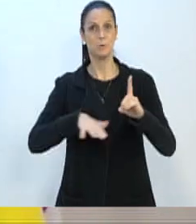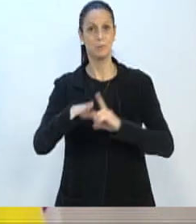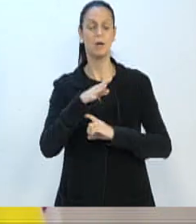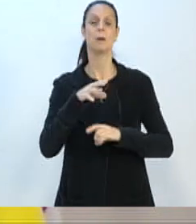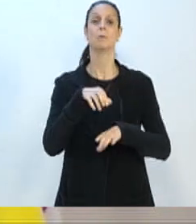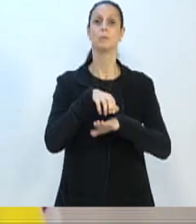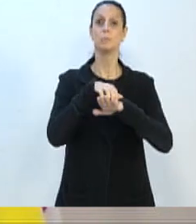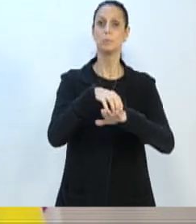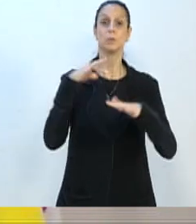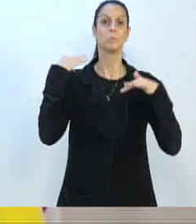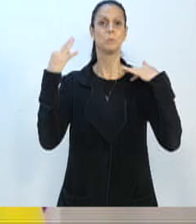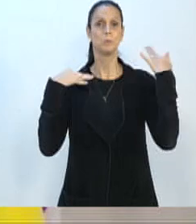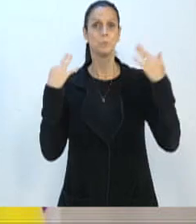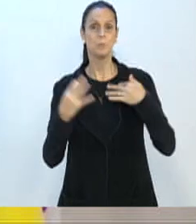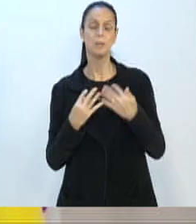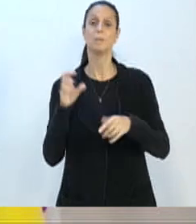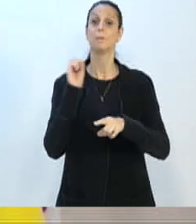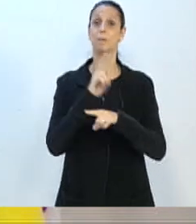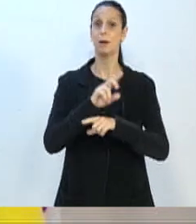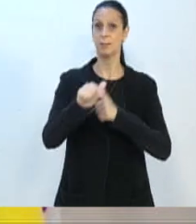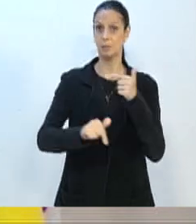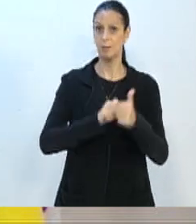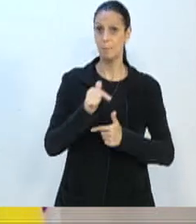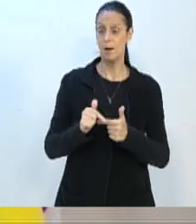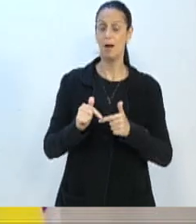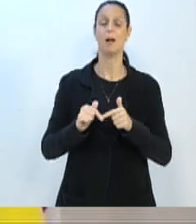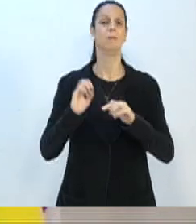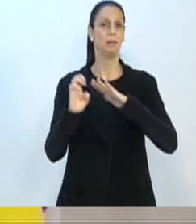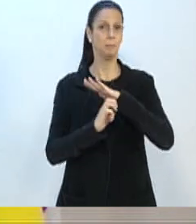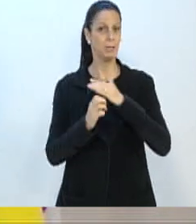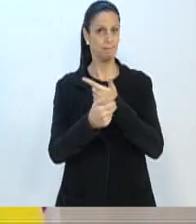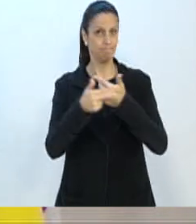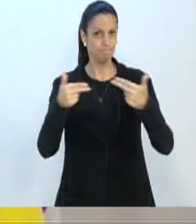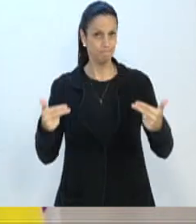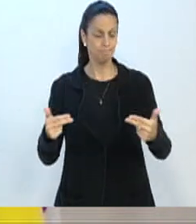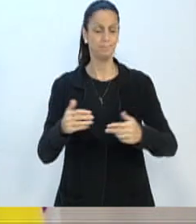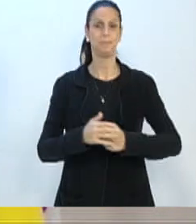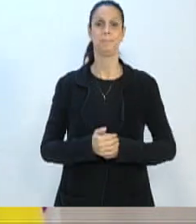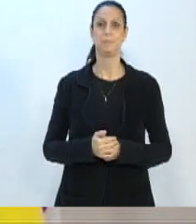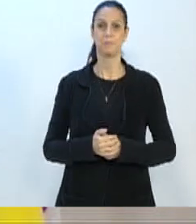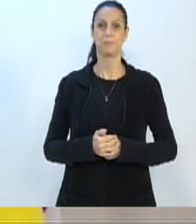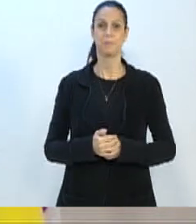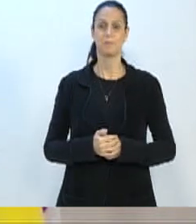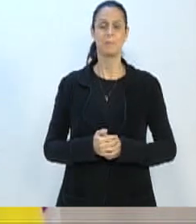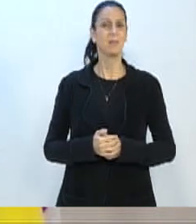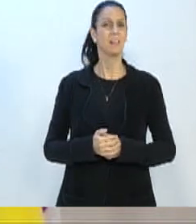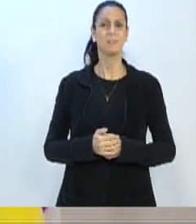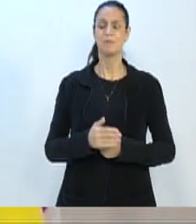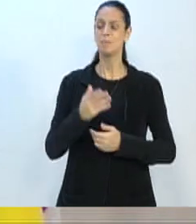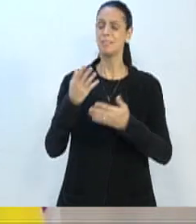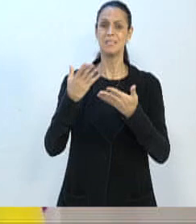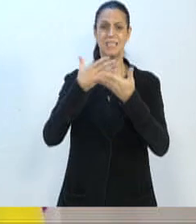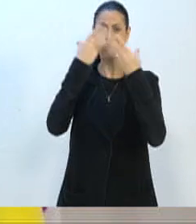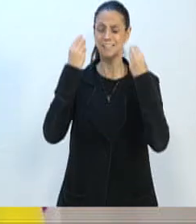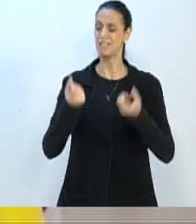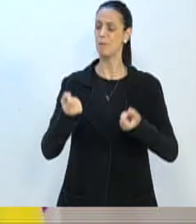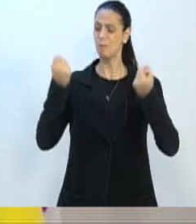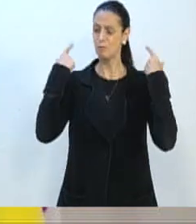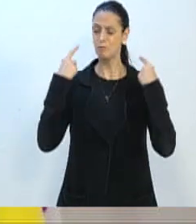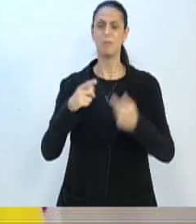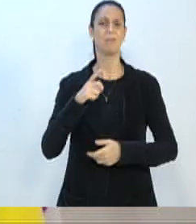economia geração no emprego e renda e por aí vai que possamos deixar no passado esse tempo onde tantas coisas tristes atentados